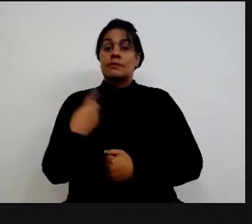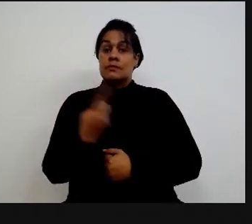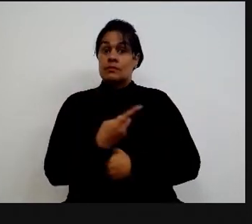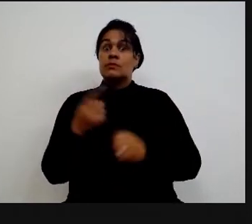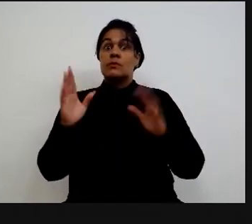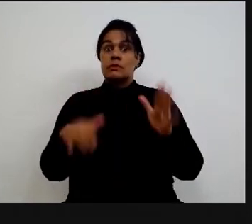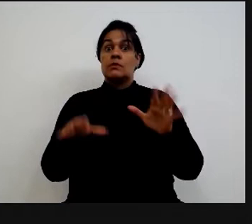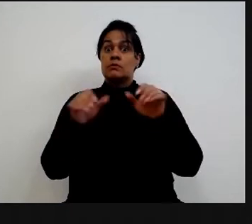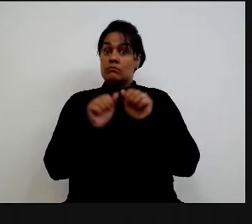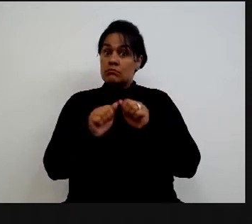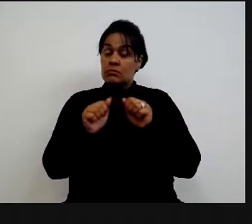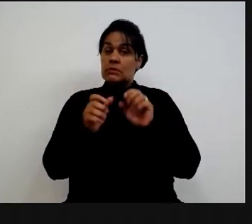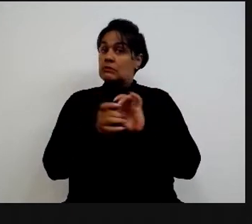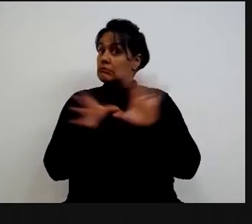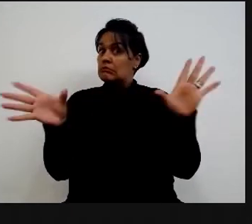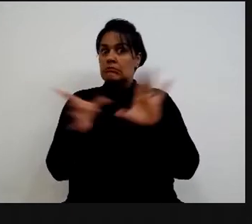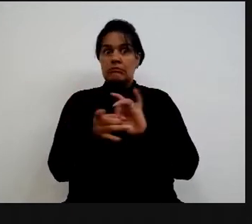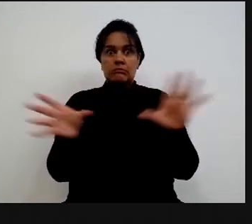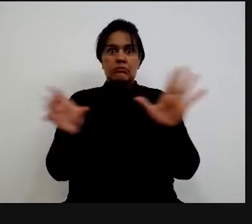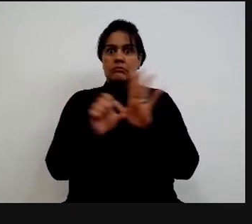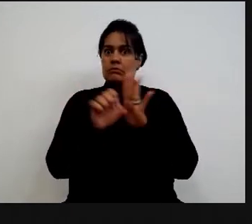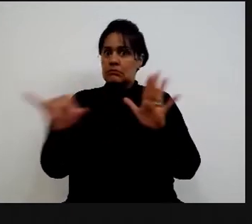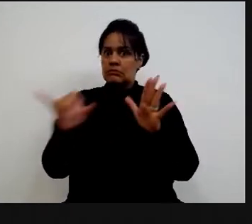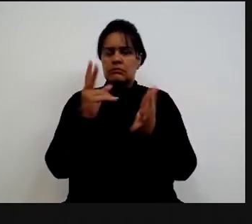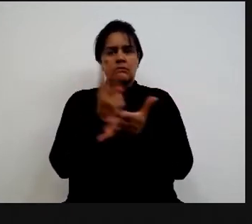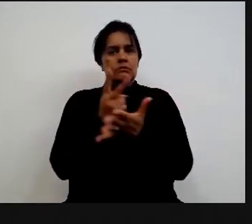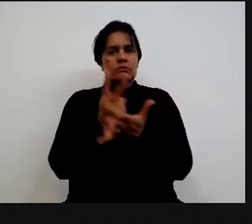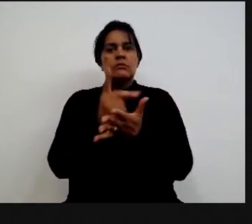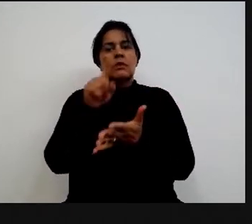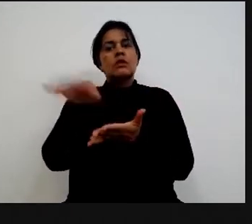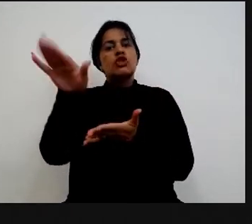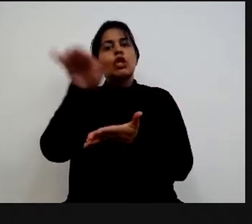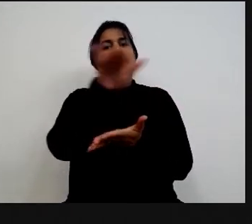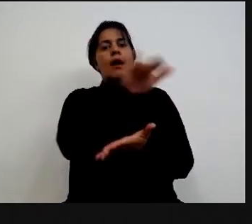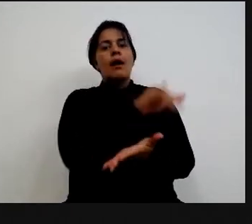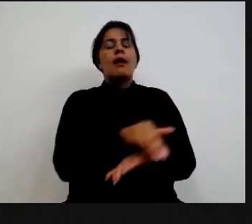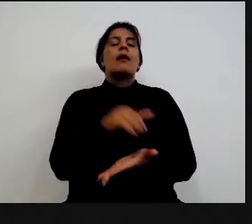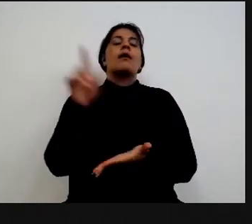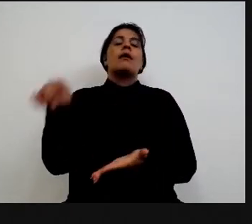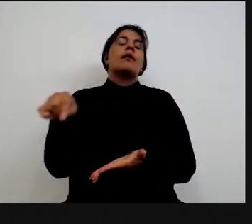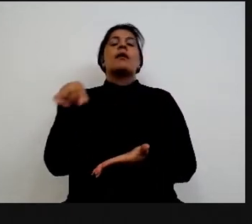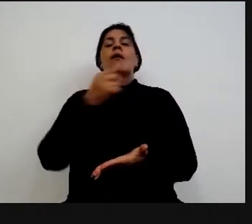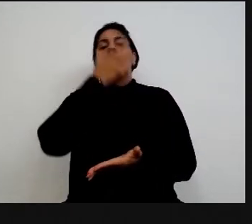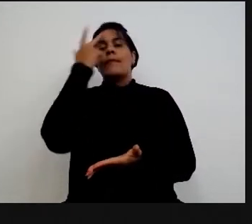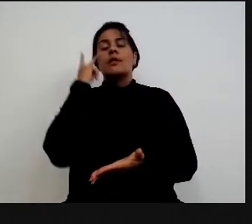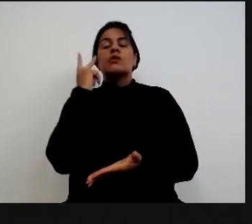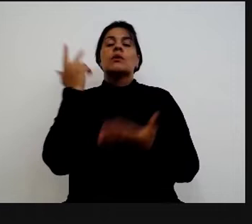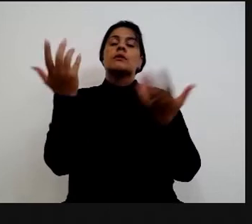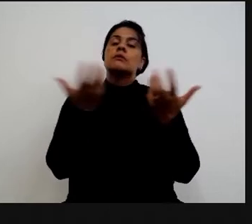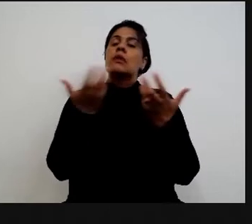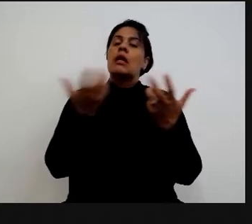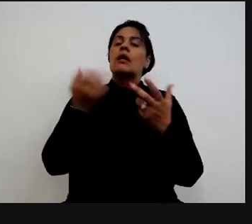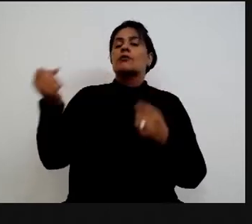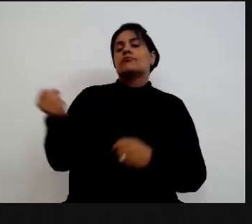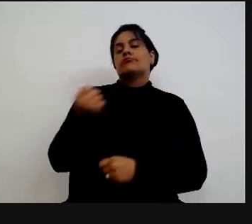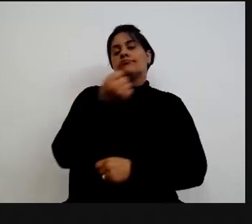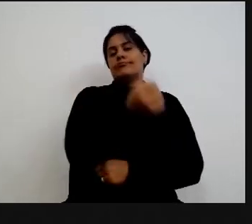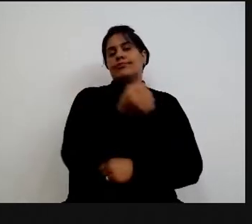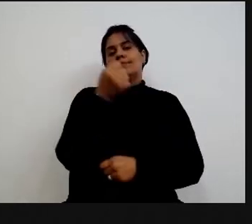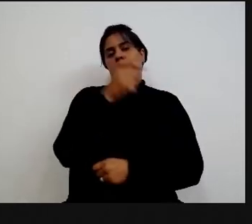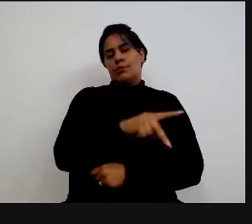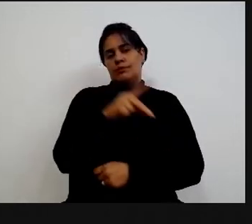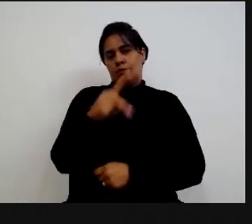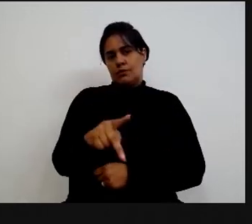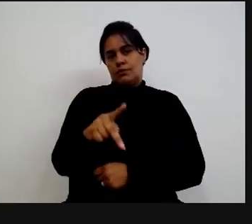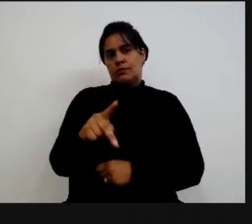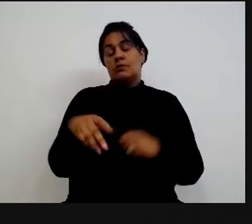os editais cotidianamente ali dos números para recrutar pessoas para poder serem nossos professores. Então, ele tem